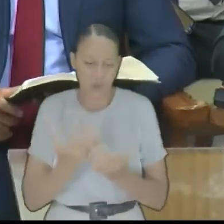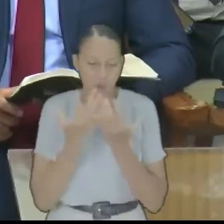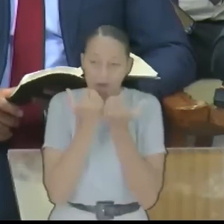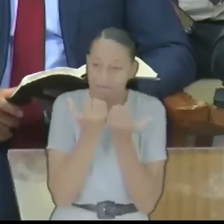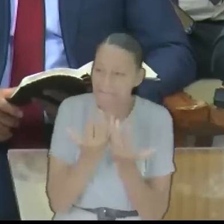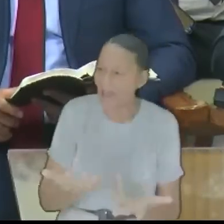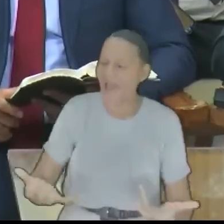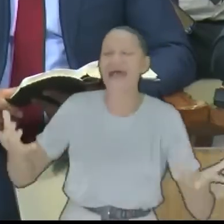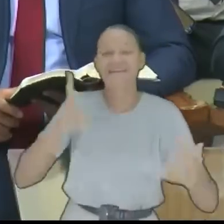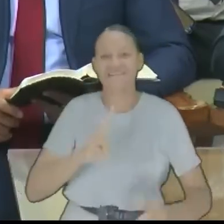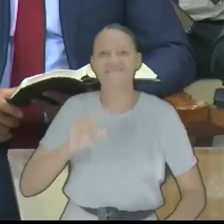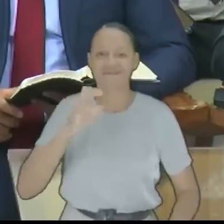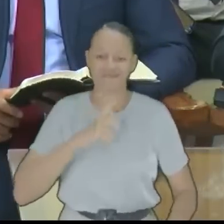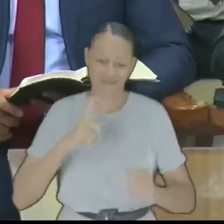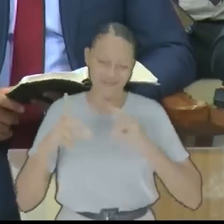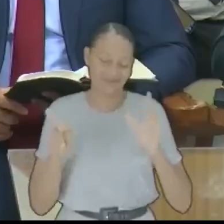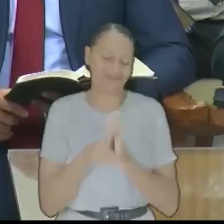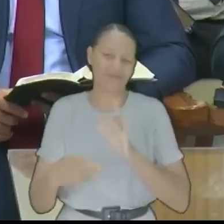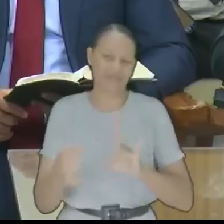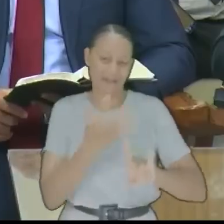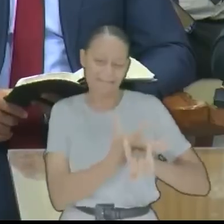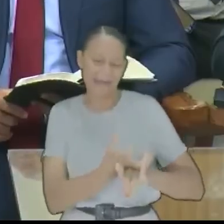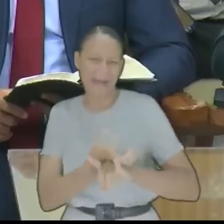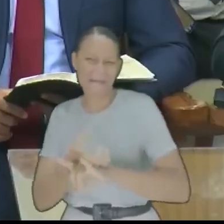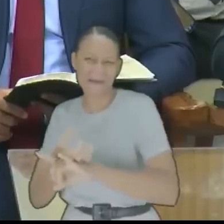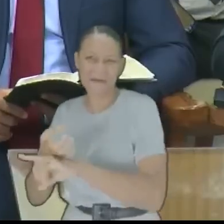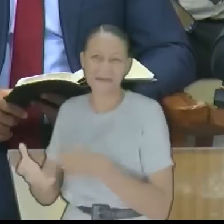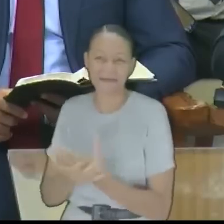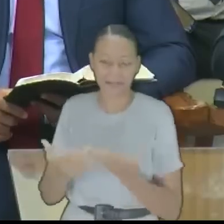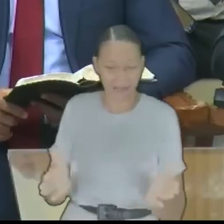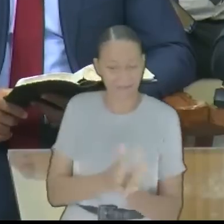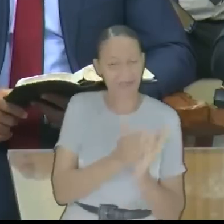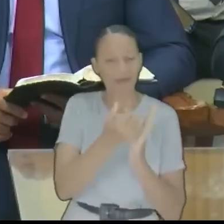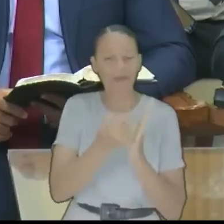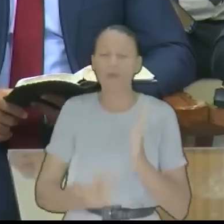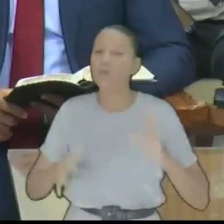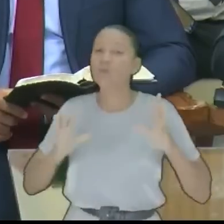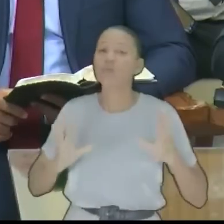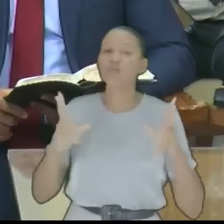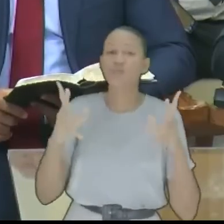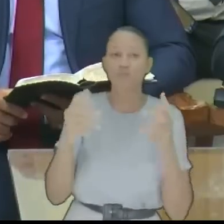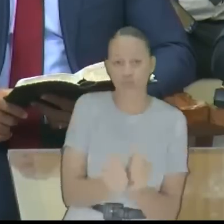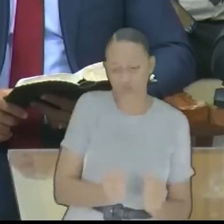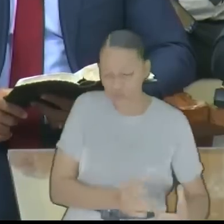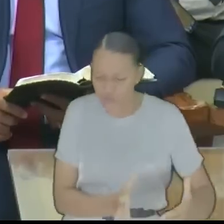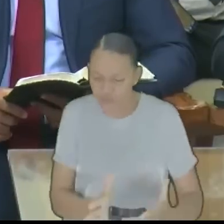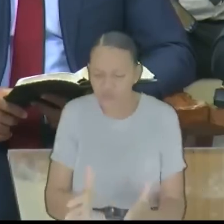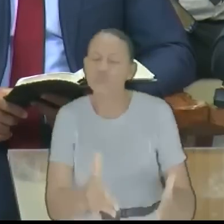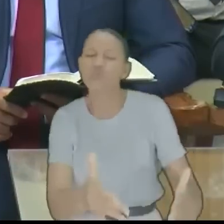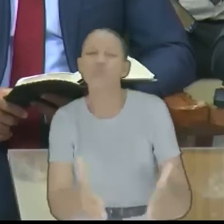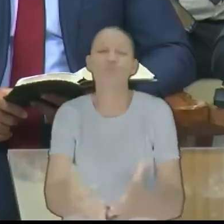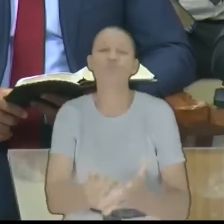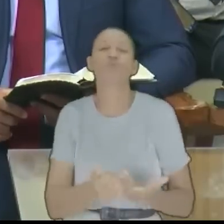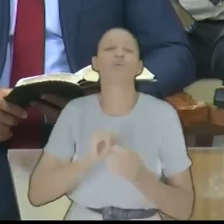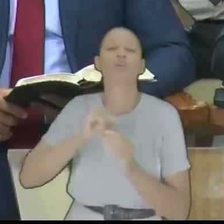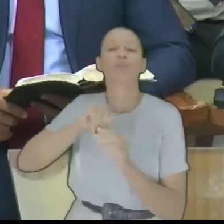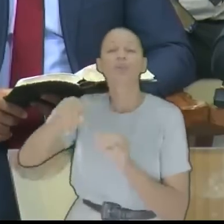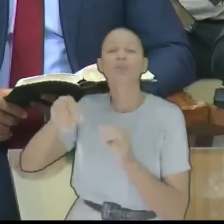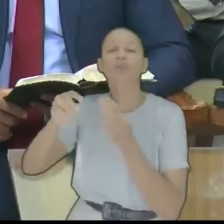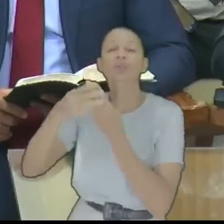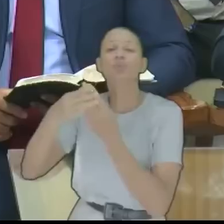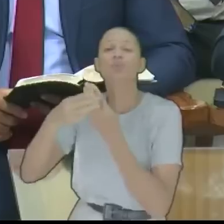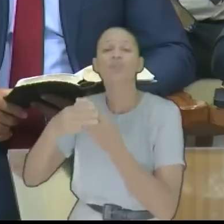está chegando nos sertões. E aqui a Bíblia diz, e todos os rios de Judá estarão cheios de quê, meus amados